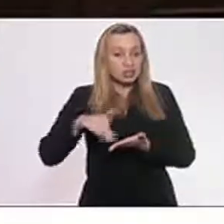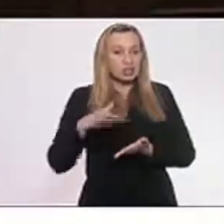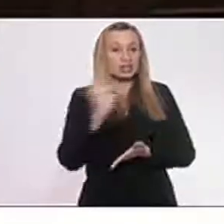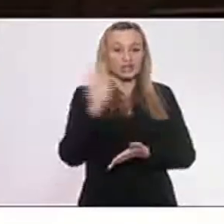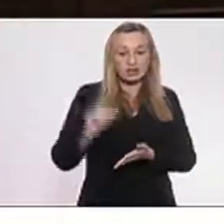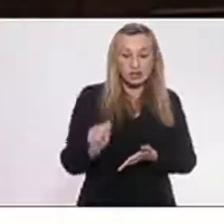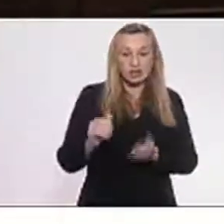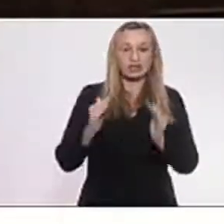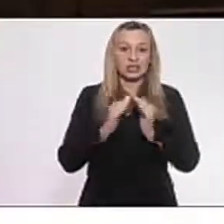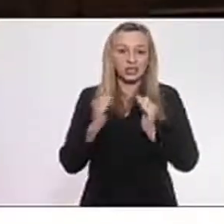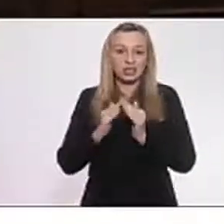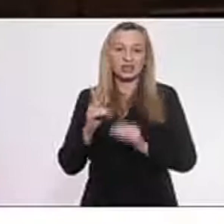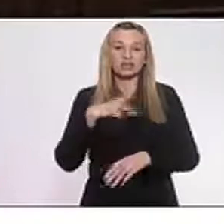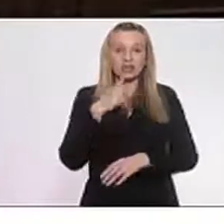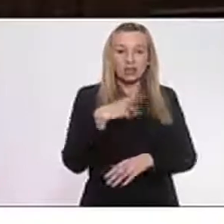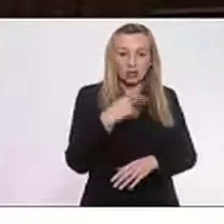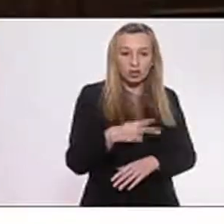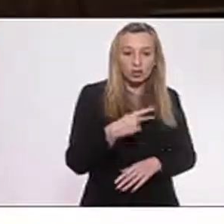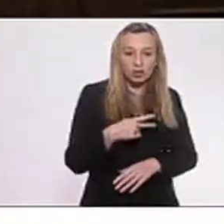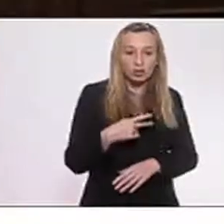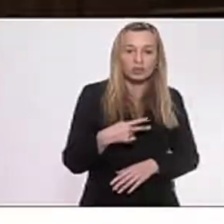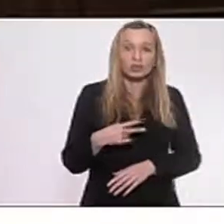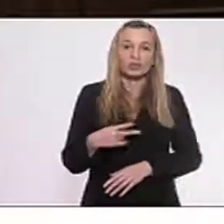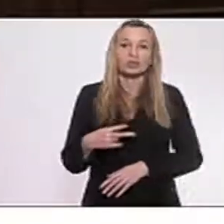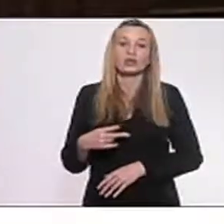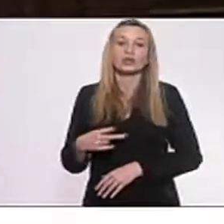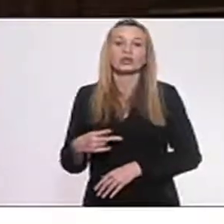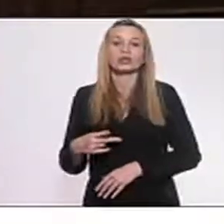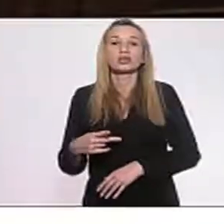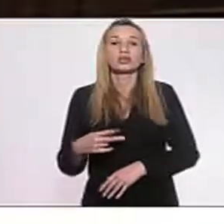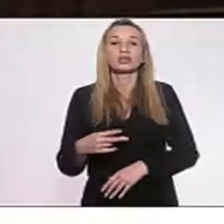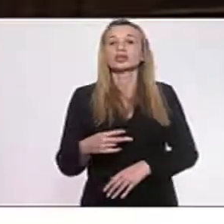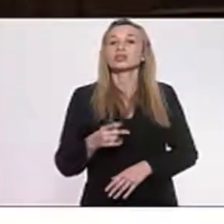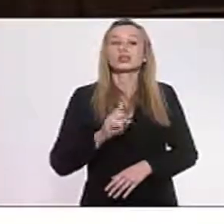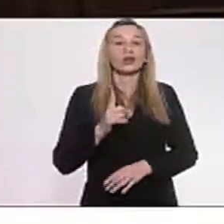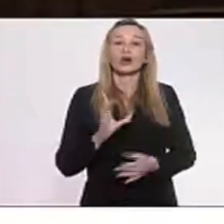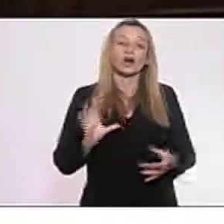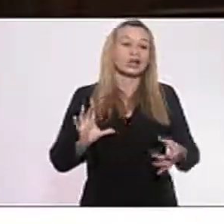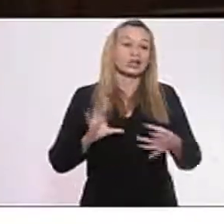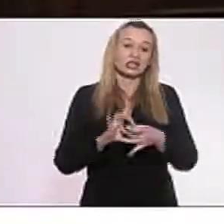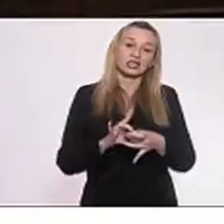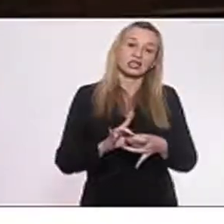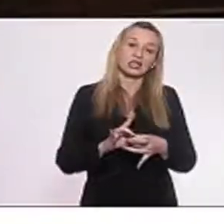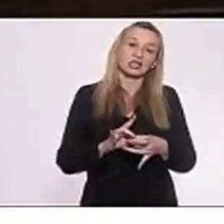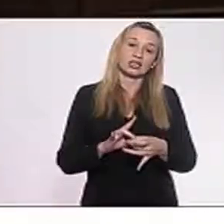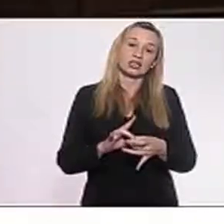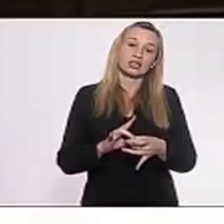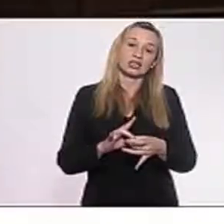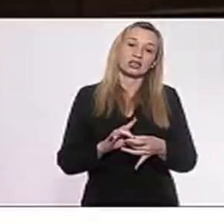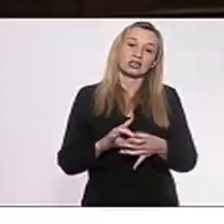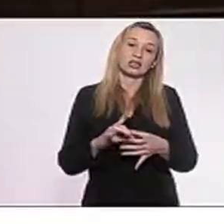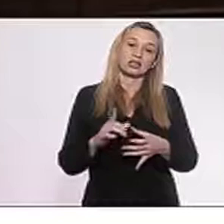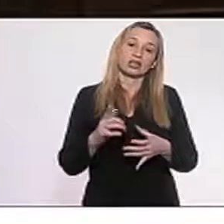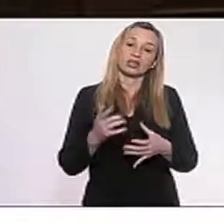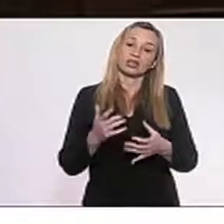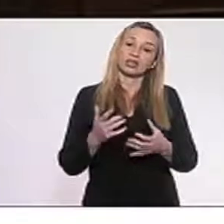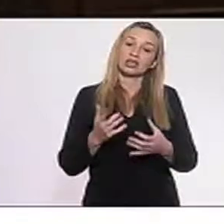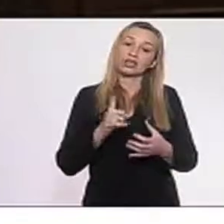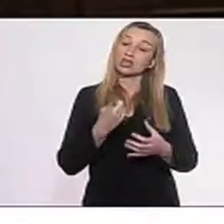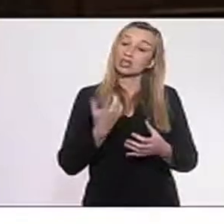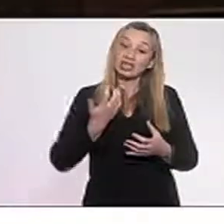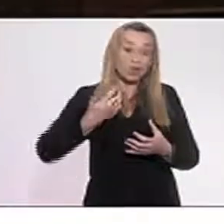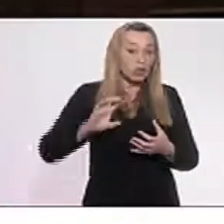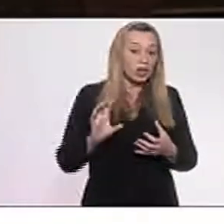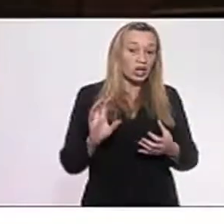nesta casa, declarou publicamente que é partidário das desvinculações. Ou seja, temos que enfrentar esse ponto de vista